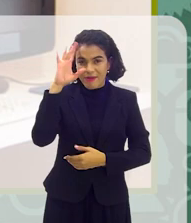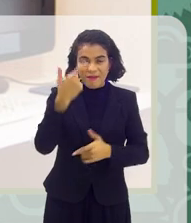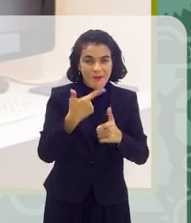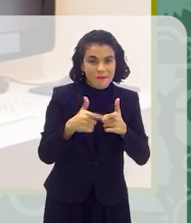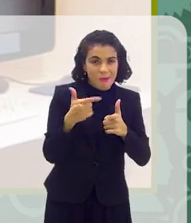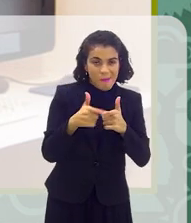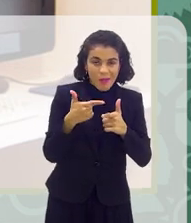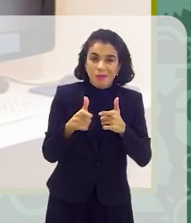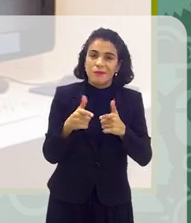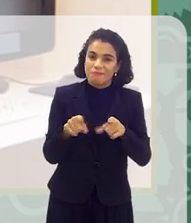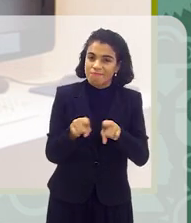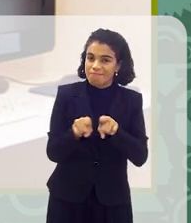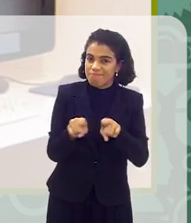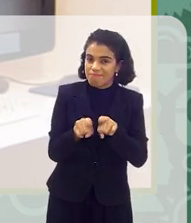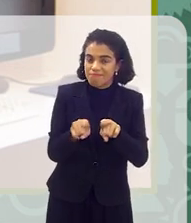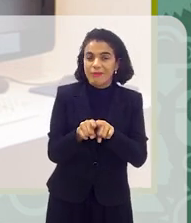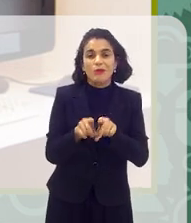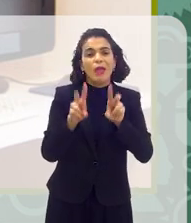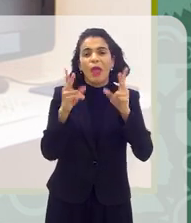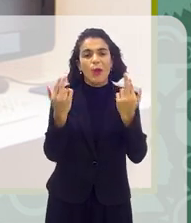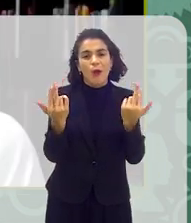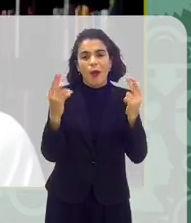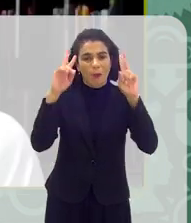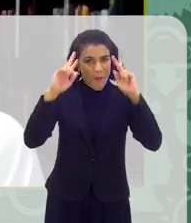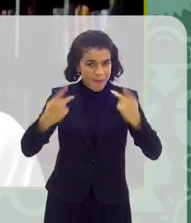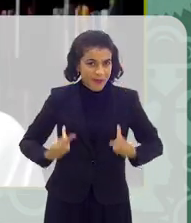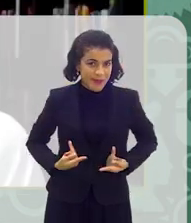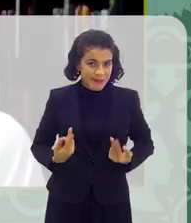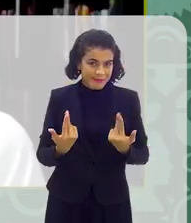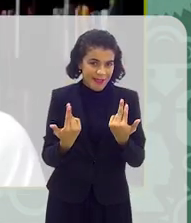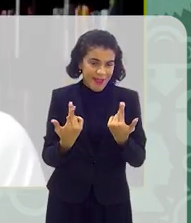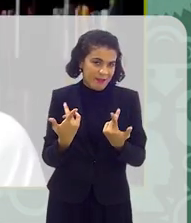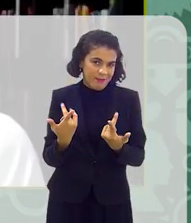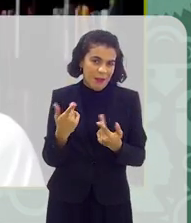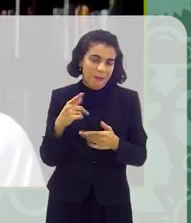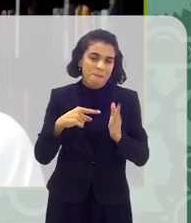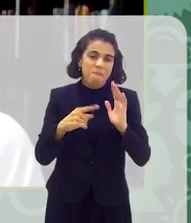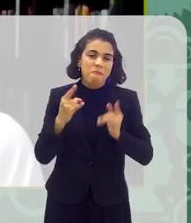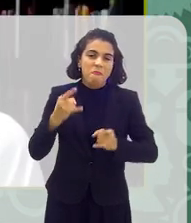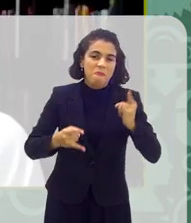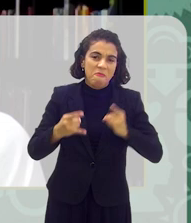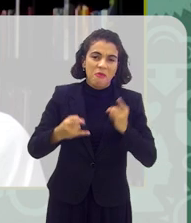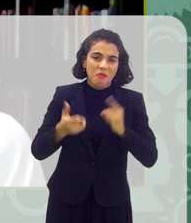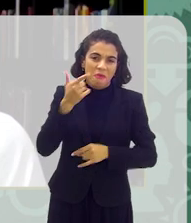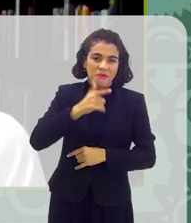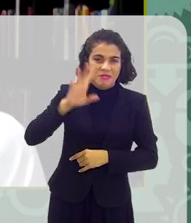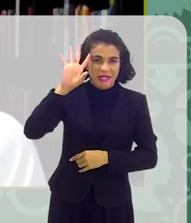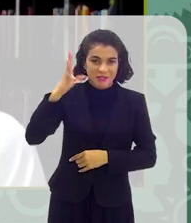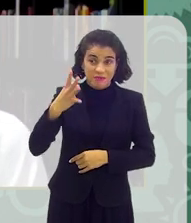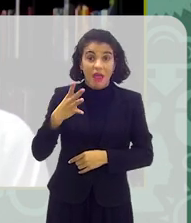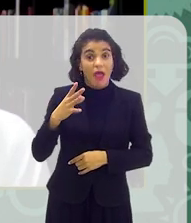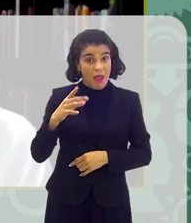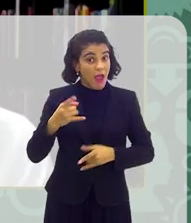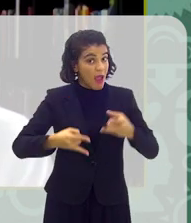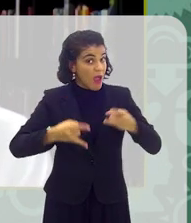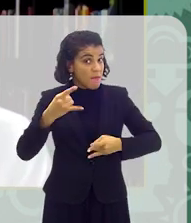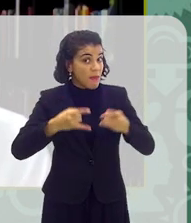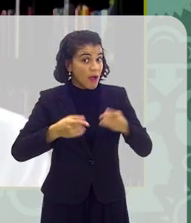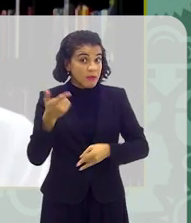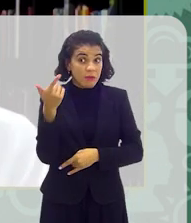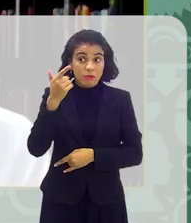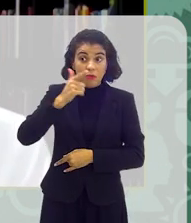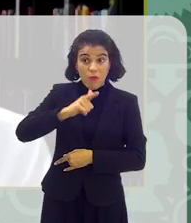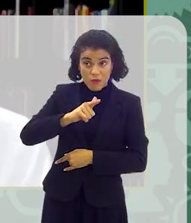né? De uma situação mais complicada, é só inerente ao ser humano, né? A máquina não vai conseguir resolver esse problema, né? Pelo contrário,